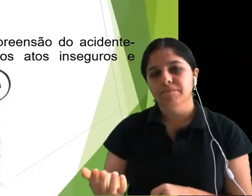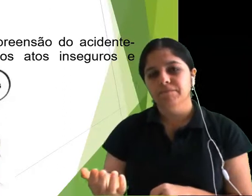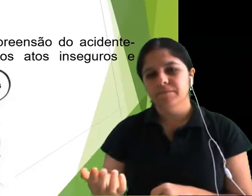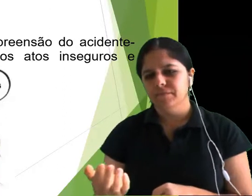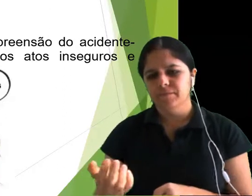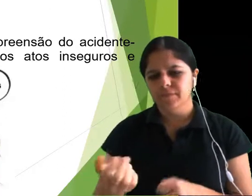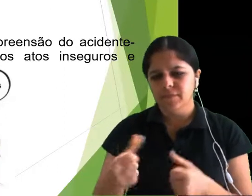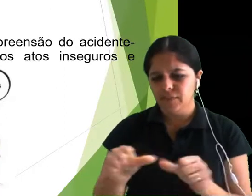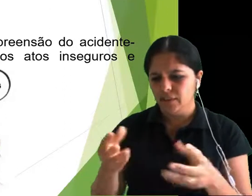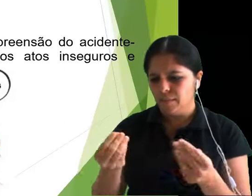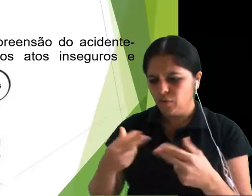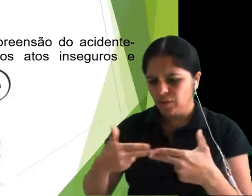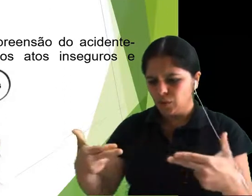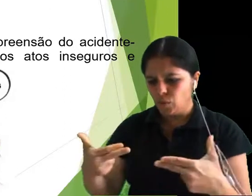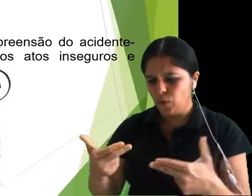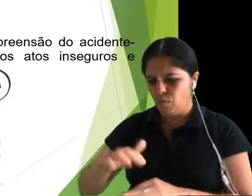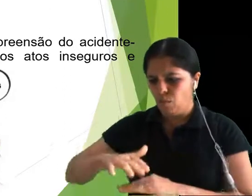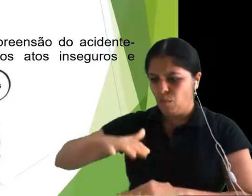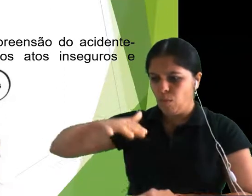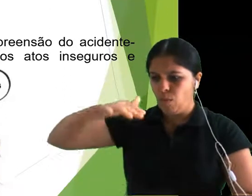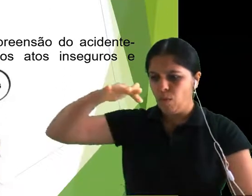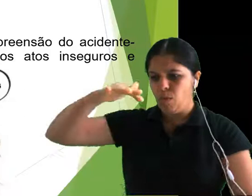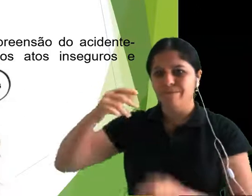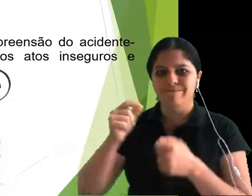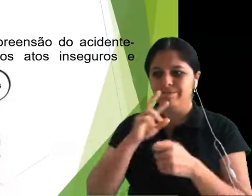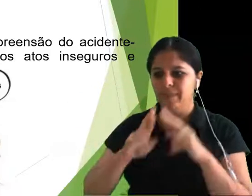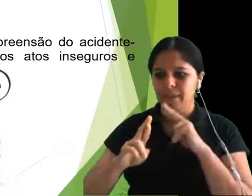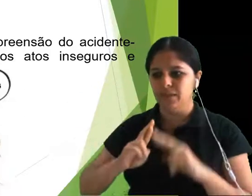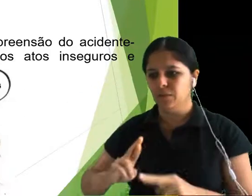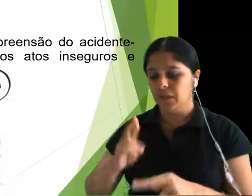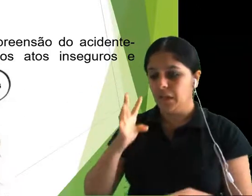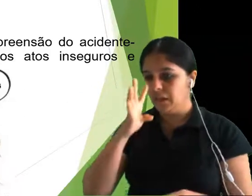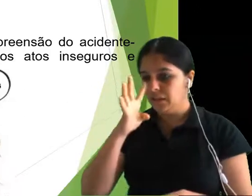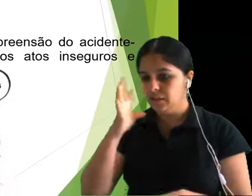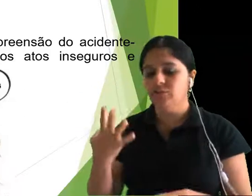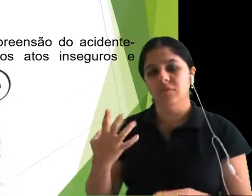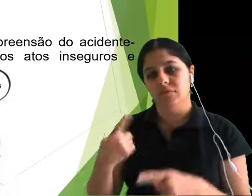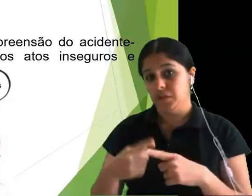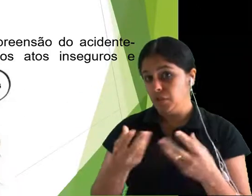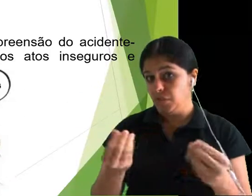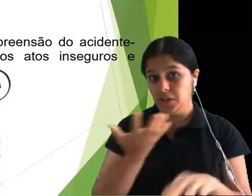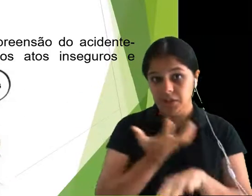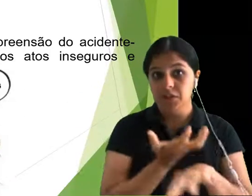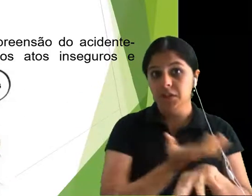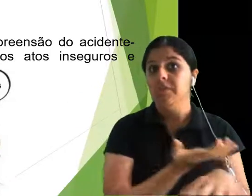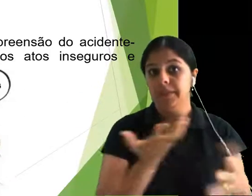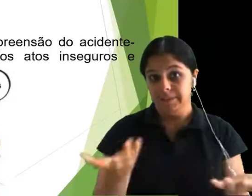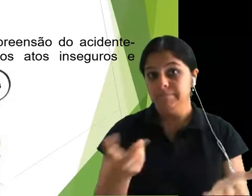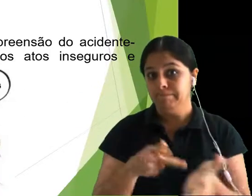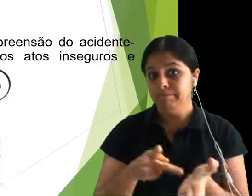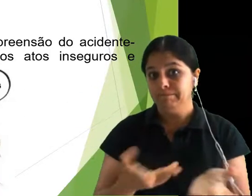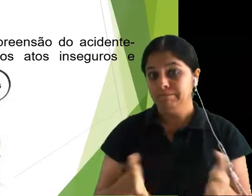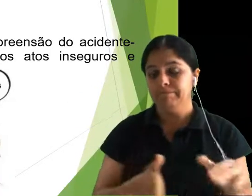não deixar acumular, né? Porque vocês têm outras milhões de disciplinas, então a gente tem que ir dando conta do recado, tá? Então